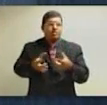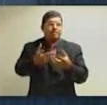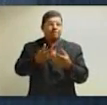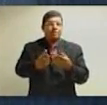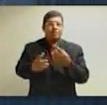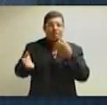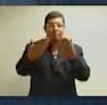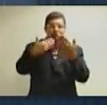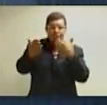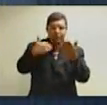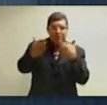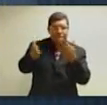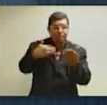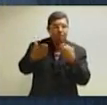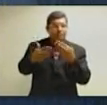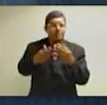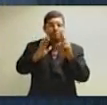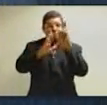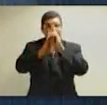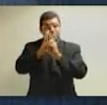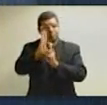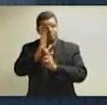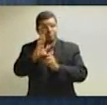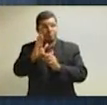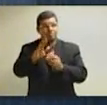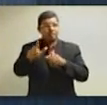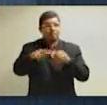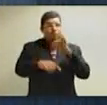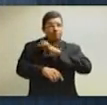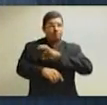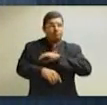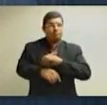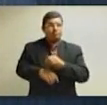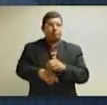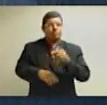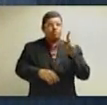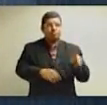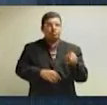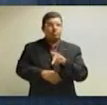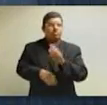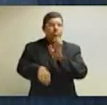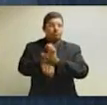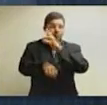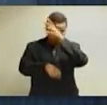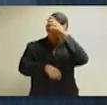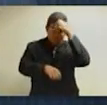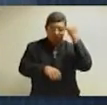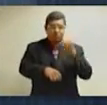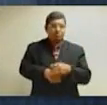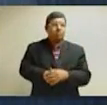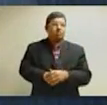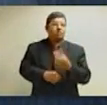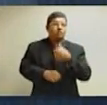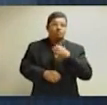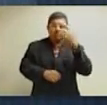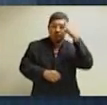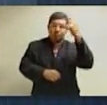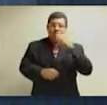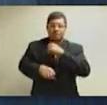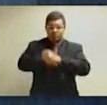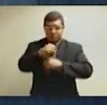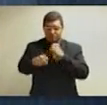se debate essa revisão do plano de cargos e salários dos professores do Estado do Amazonas. Eu lembro